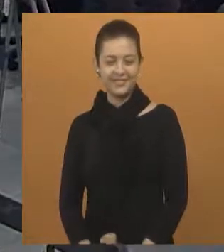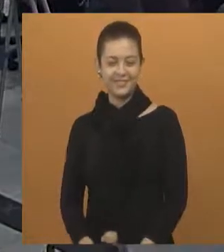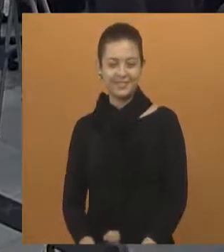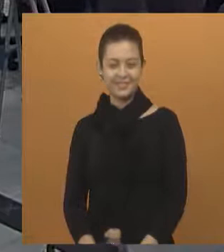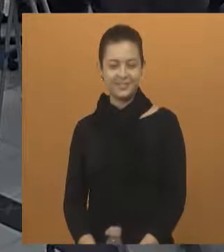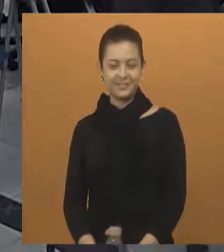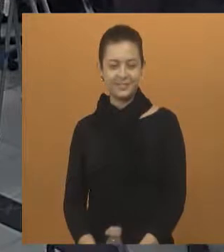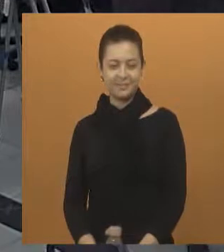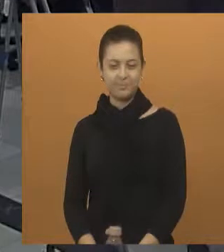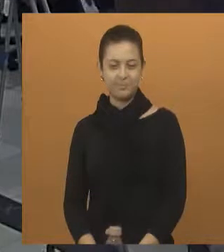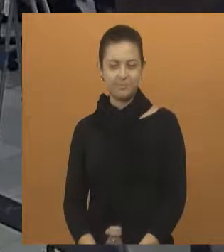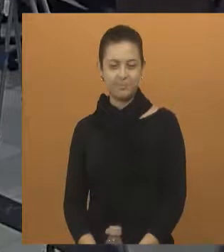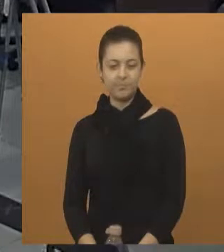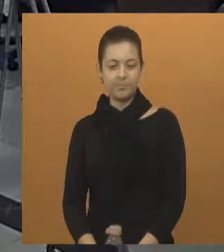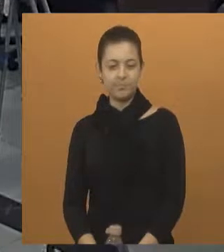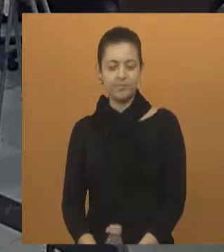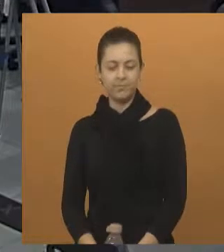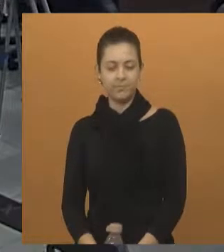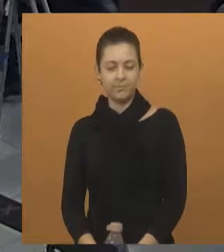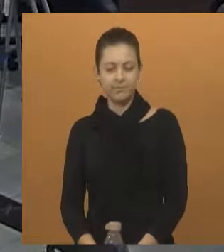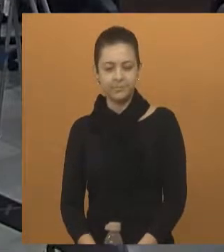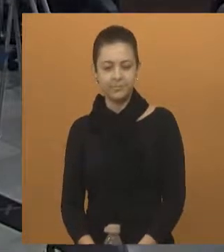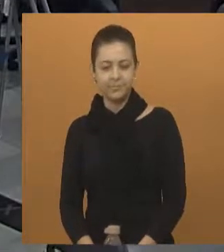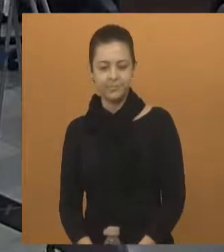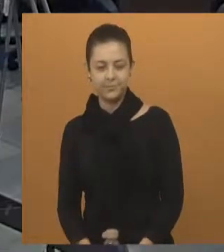Projeto, continue discussão.